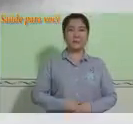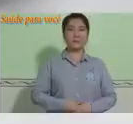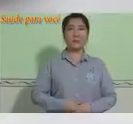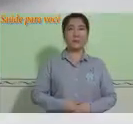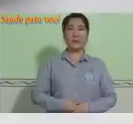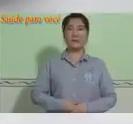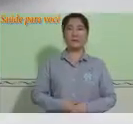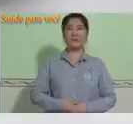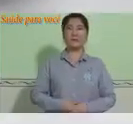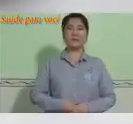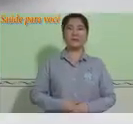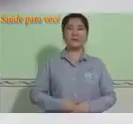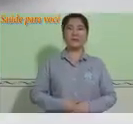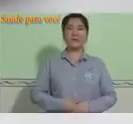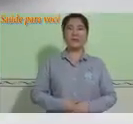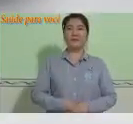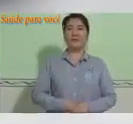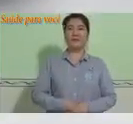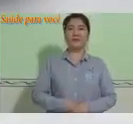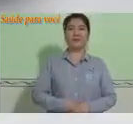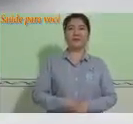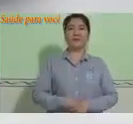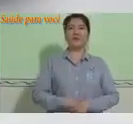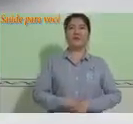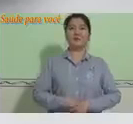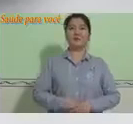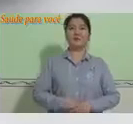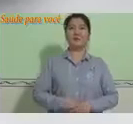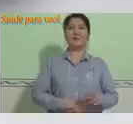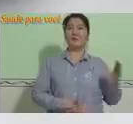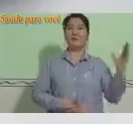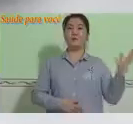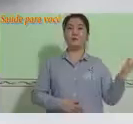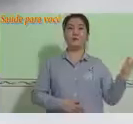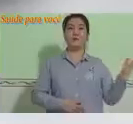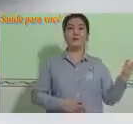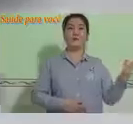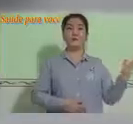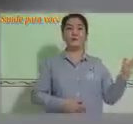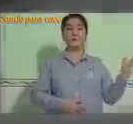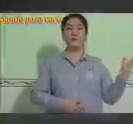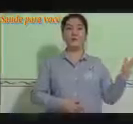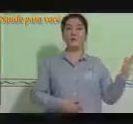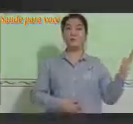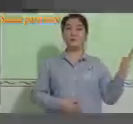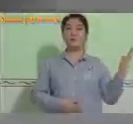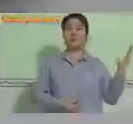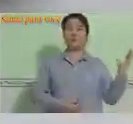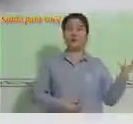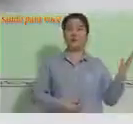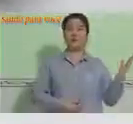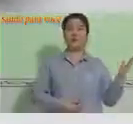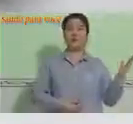Nesses casos, o cérebro transfere essas informações para o inconsciente como forma de mecanismo de defesa, já que essas